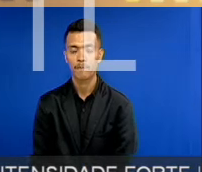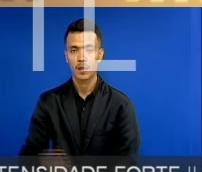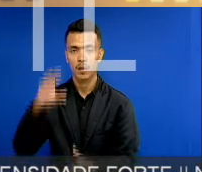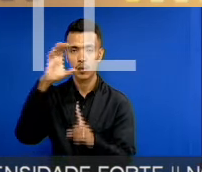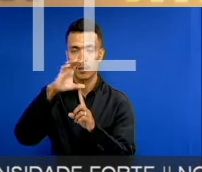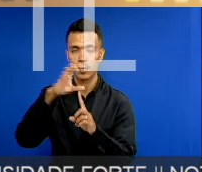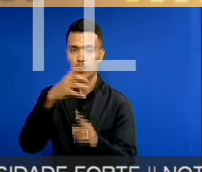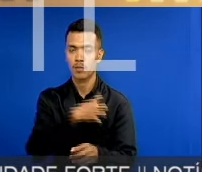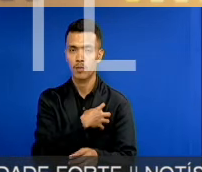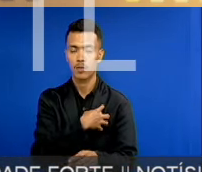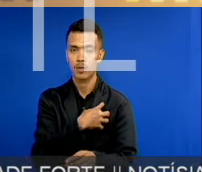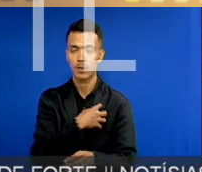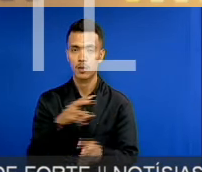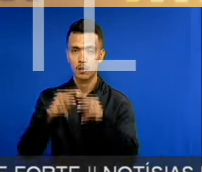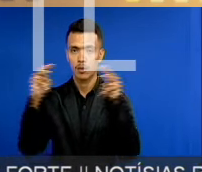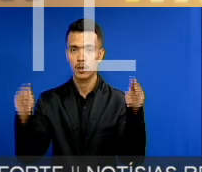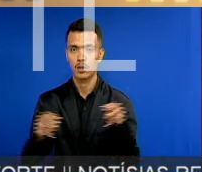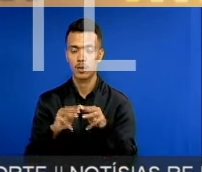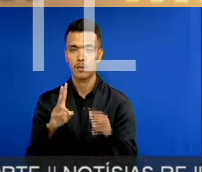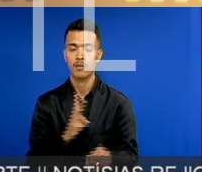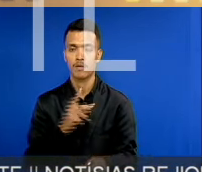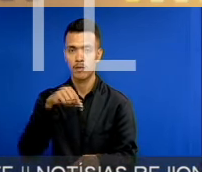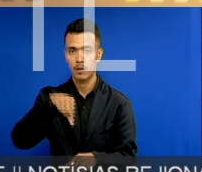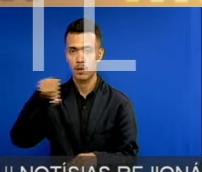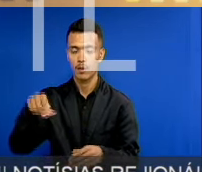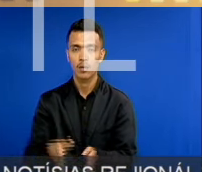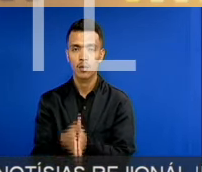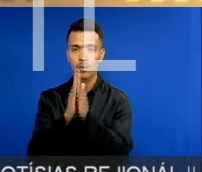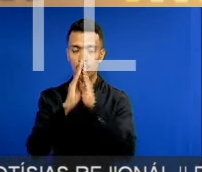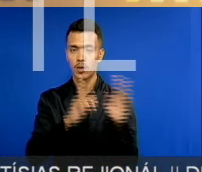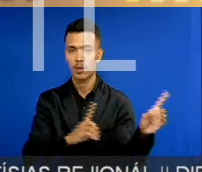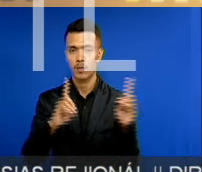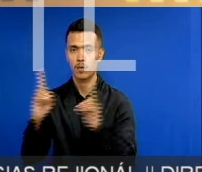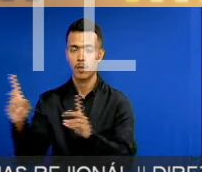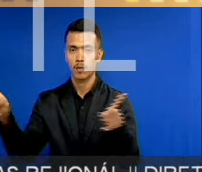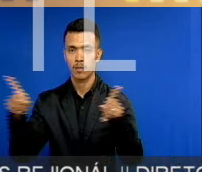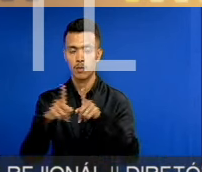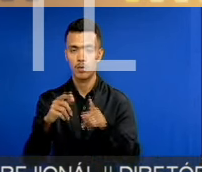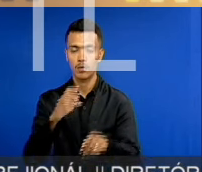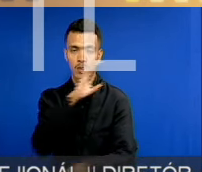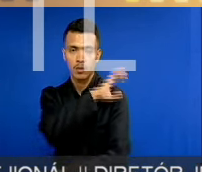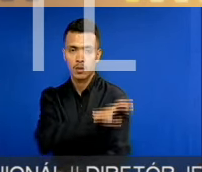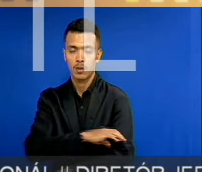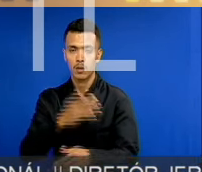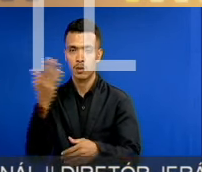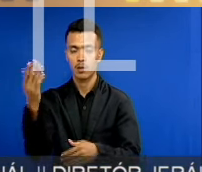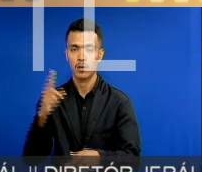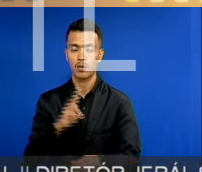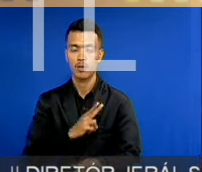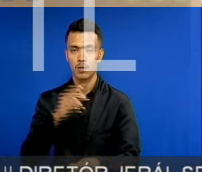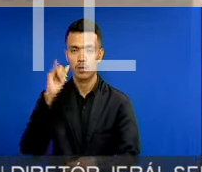Comando Polícia Nacional Timor-Leste, município Viqueque, Russo, atu estabelece posto segurança iha ailembata posto atulari.